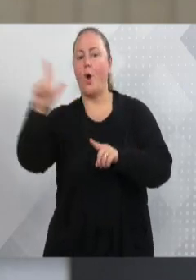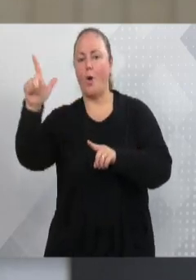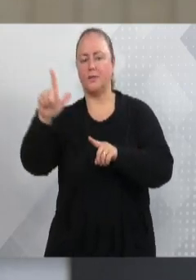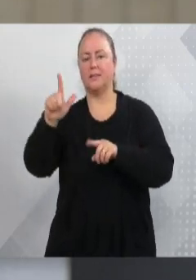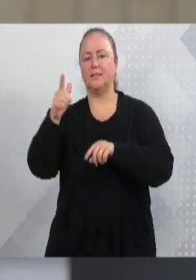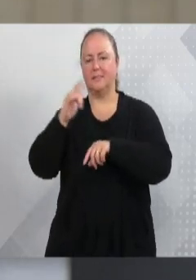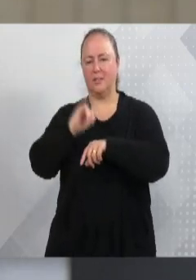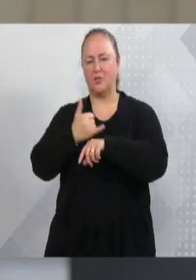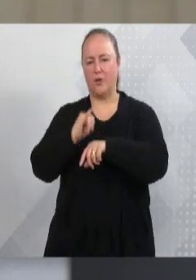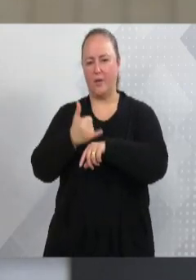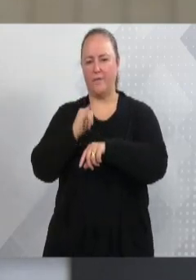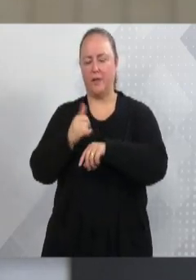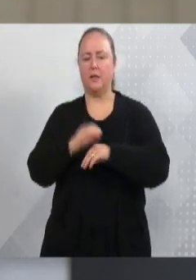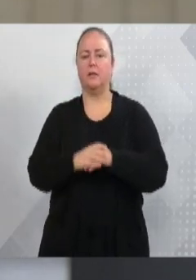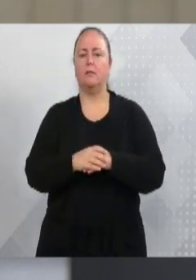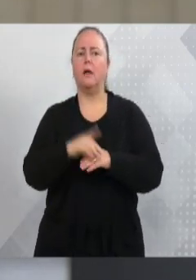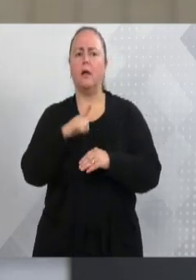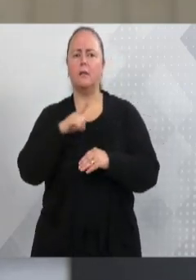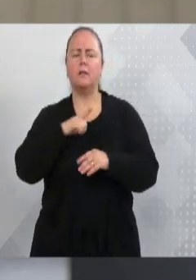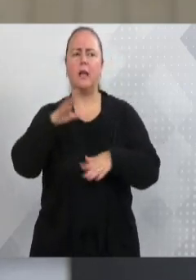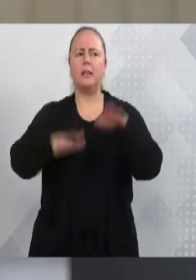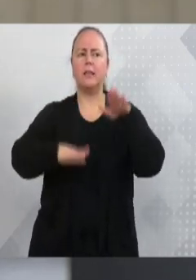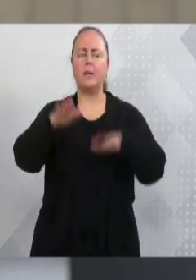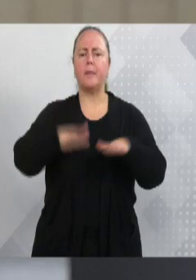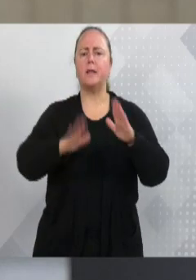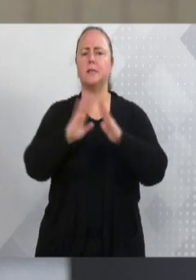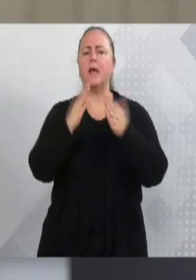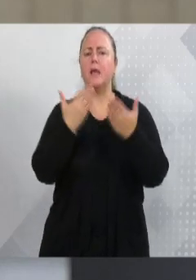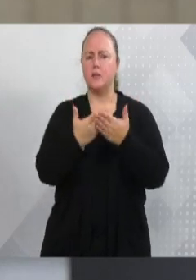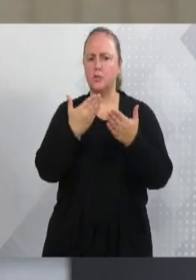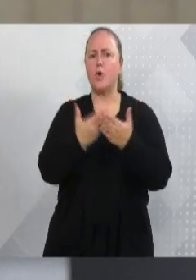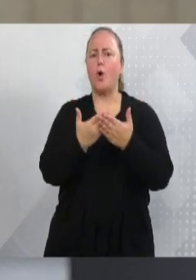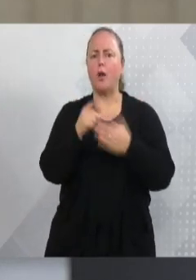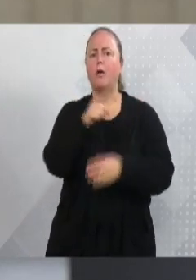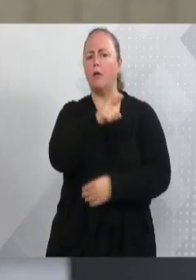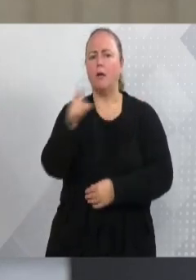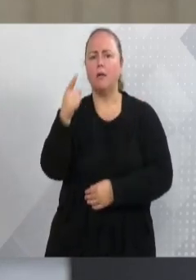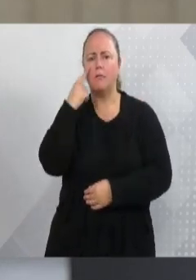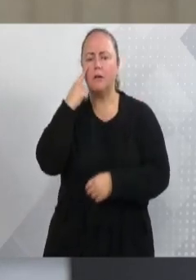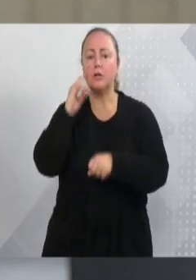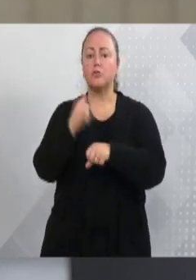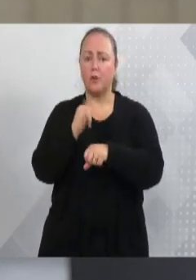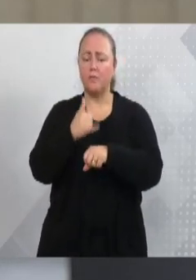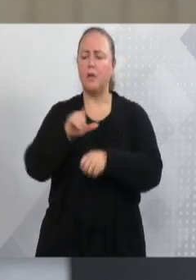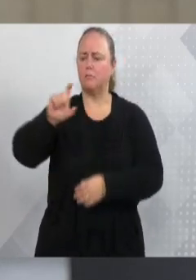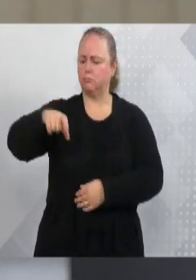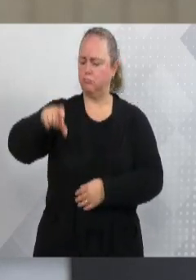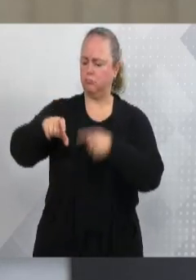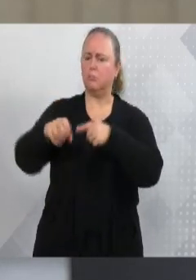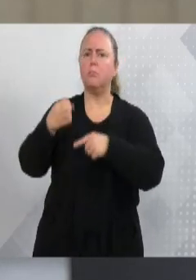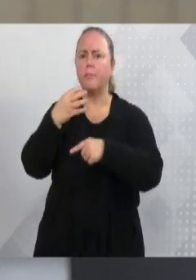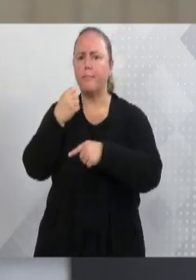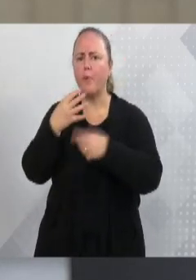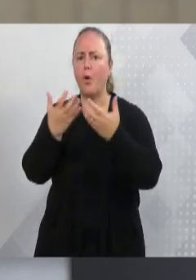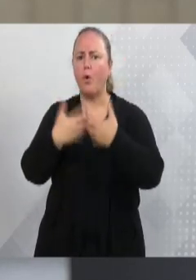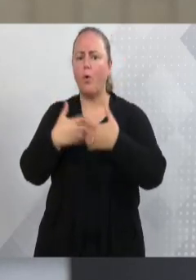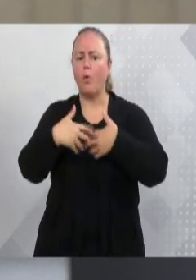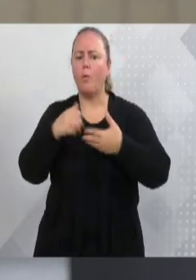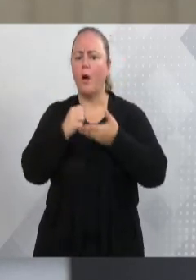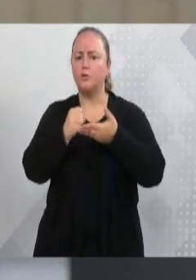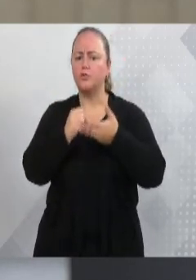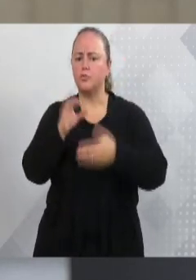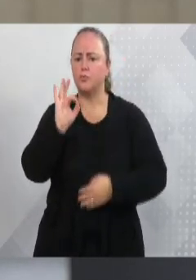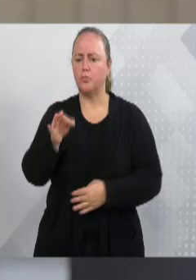e tá funcionando muito bem e vou trazer aqui nessa Câmara de Vereadores resultados inclusive para o Executivo fazer uma indicação para copiar o que dá certo